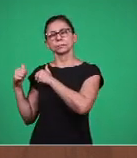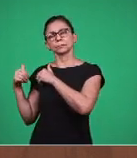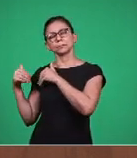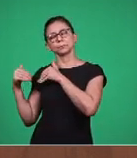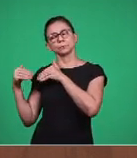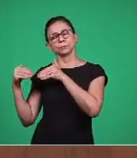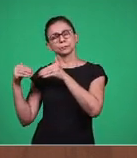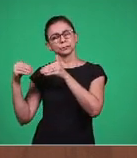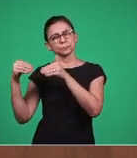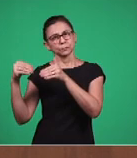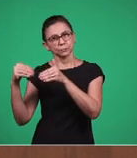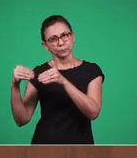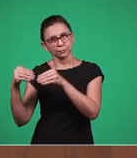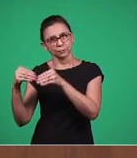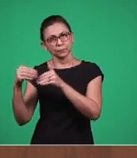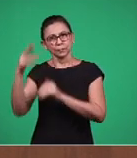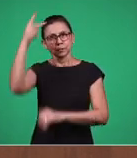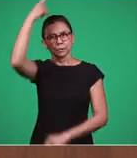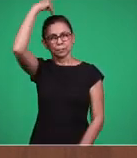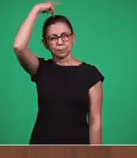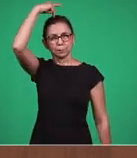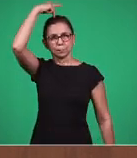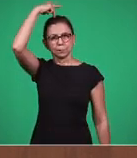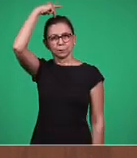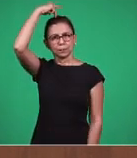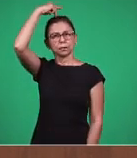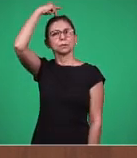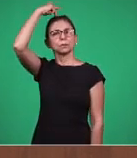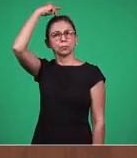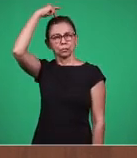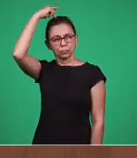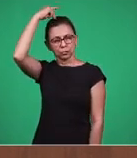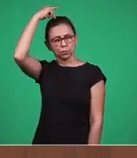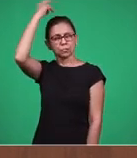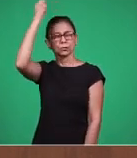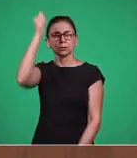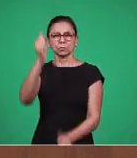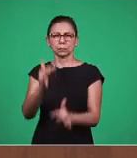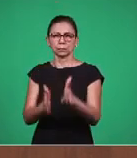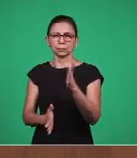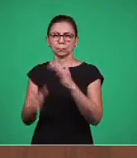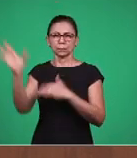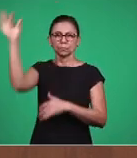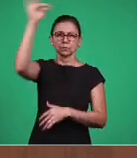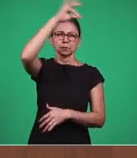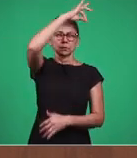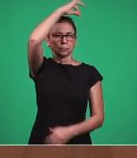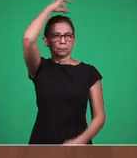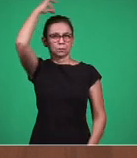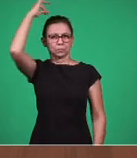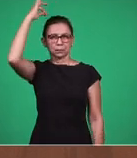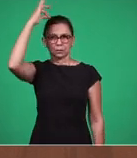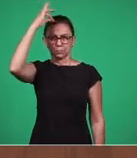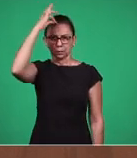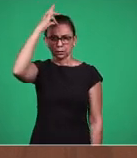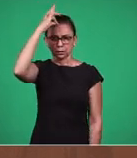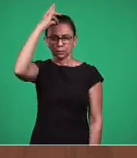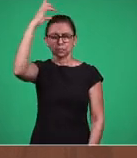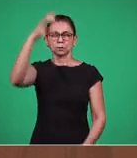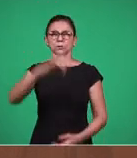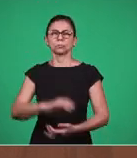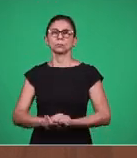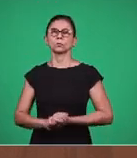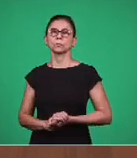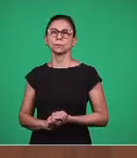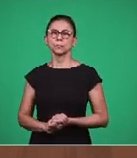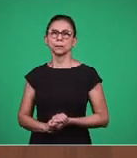a partir do Pentecostes. Pentecostes foi o derramamento do Espírito Santo para estabelecer a